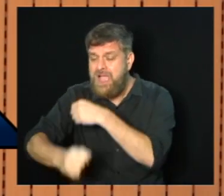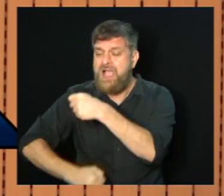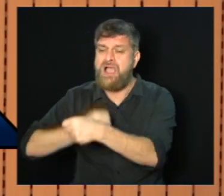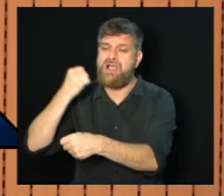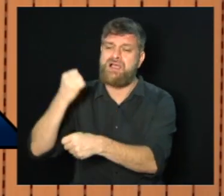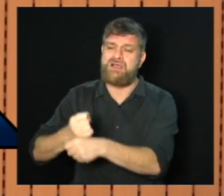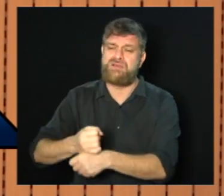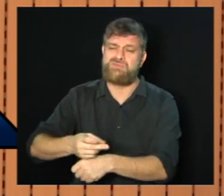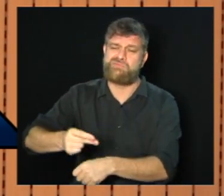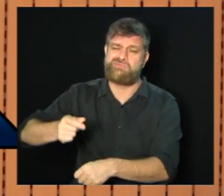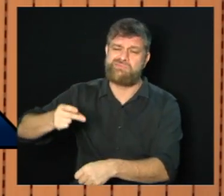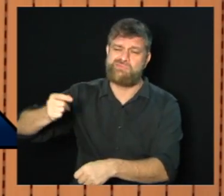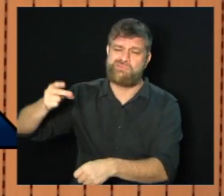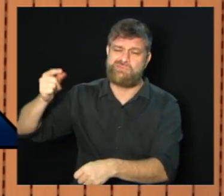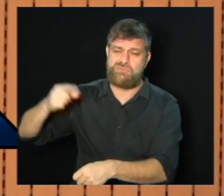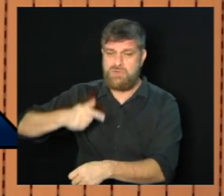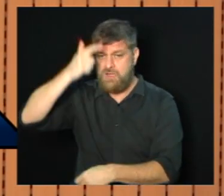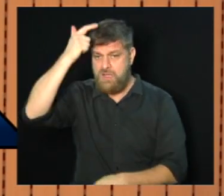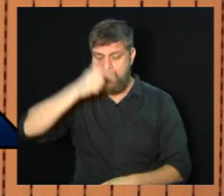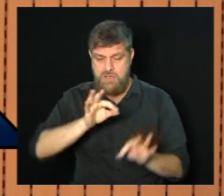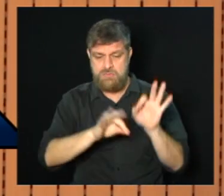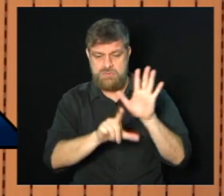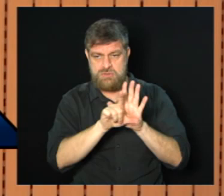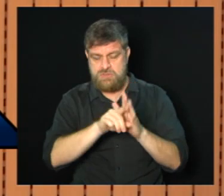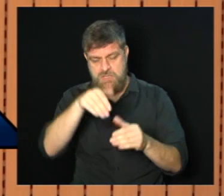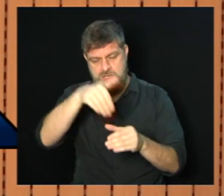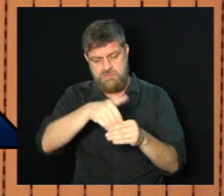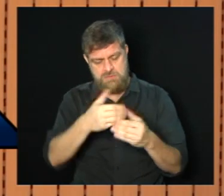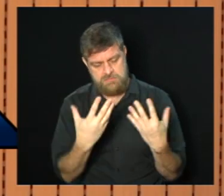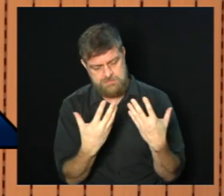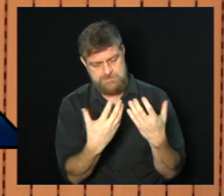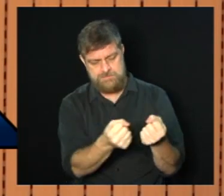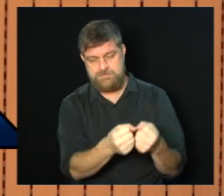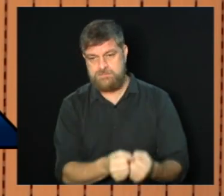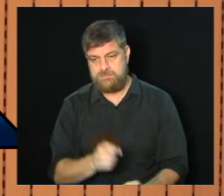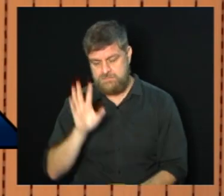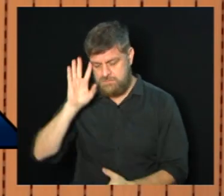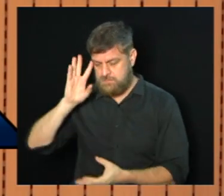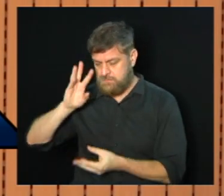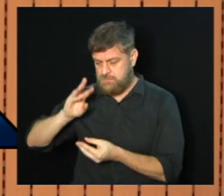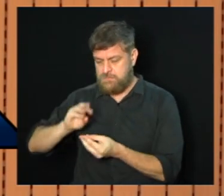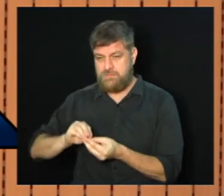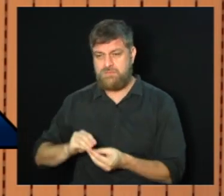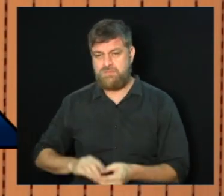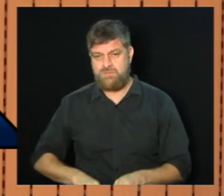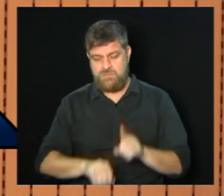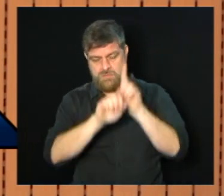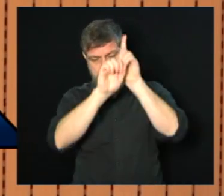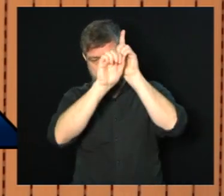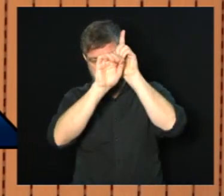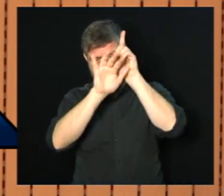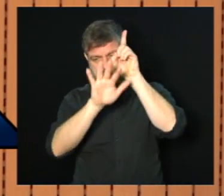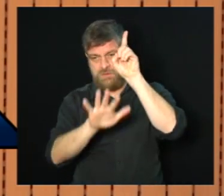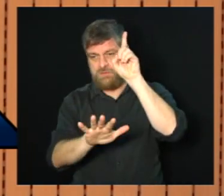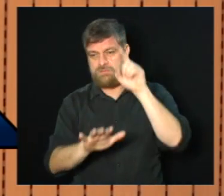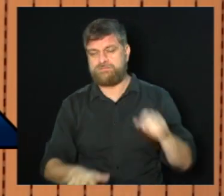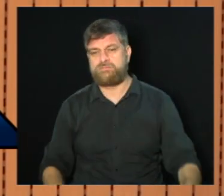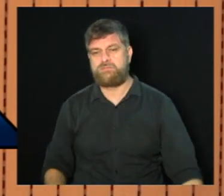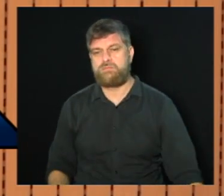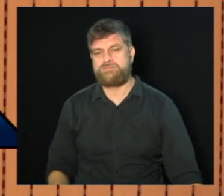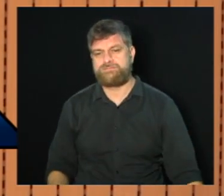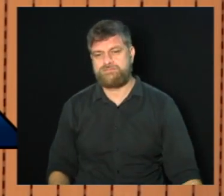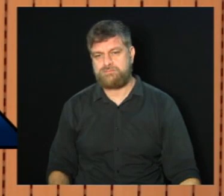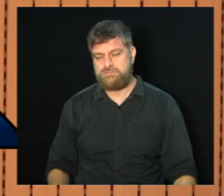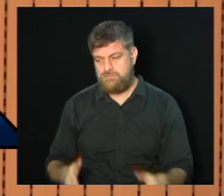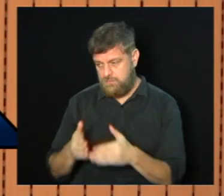vereador é favorável a esse projeto. Sou presidente, se são minhas palavras, que Deus abençoe a todos. Vereador, e com certeza,